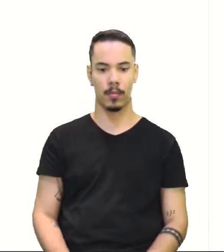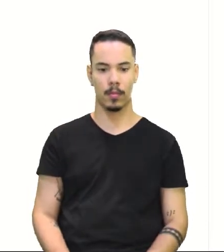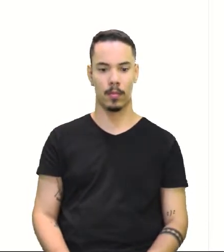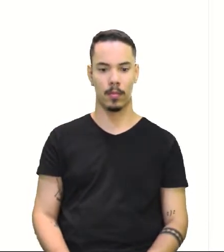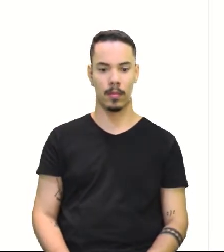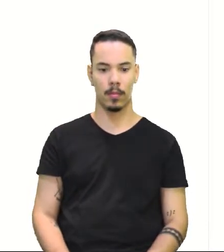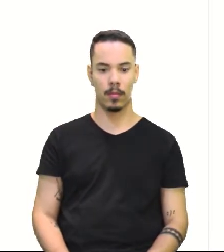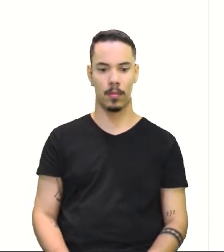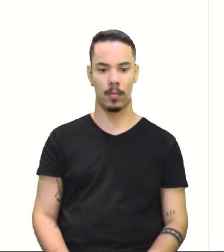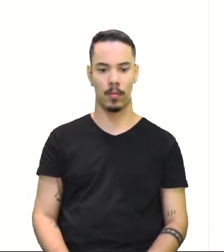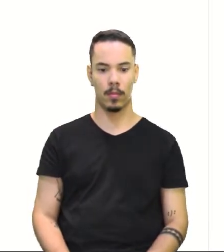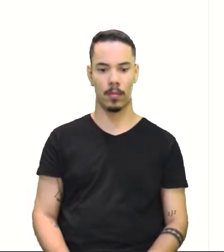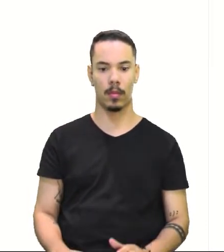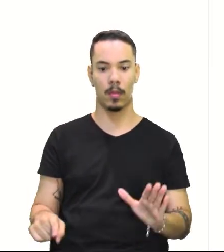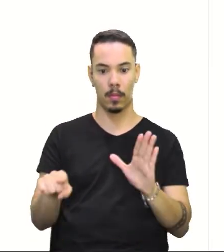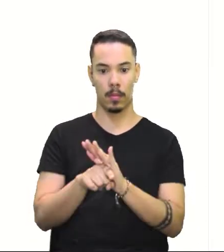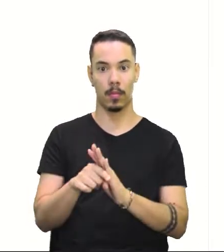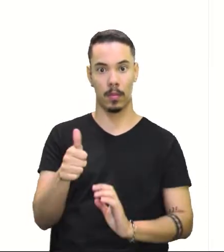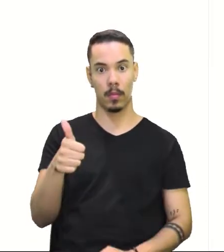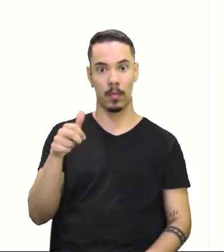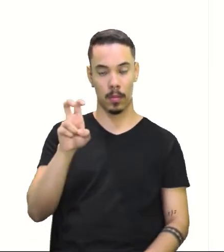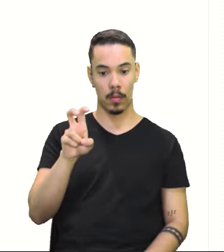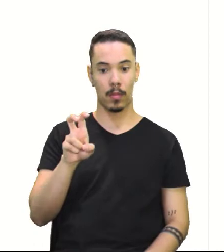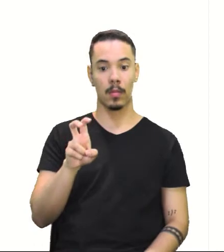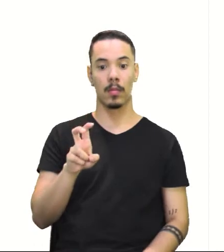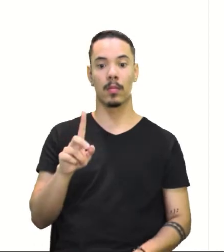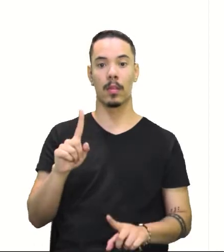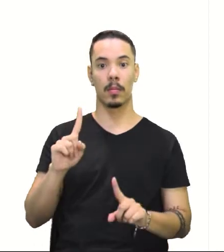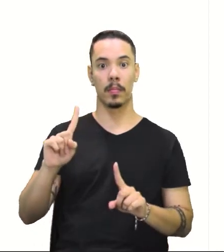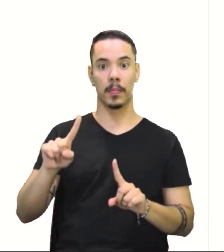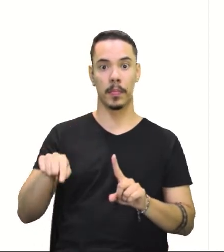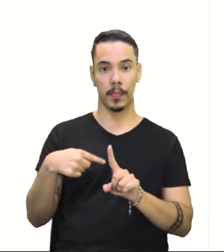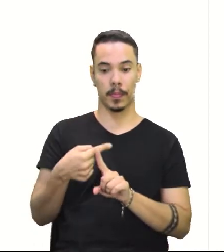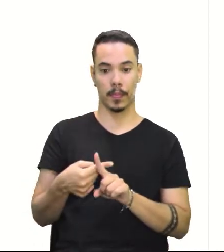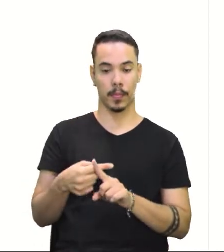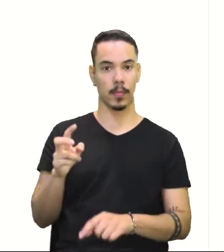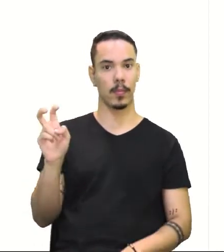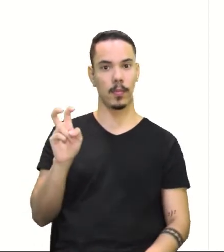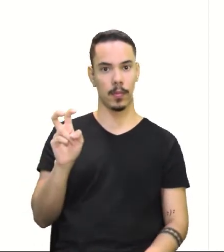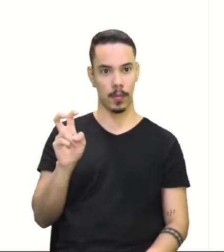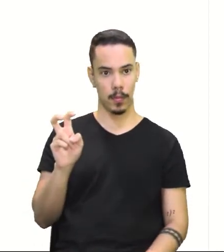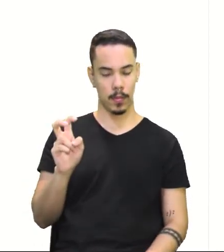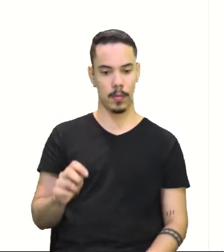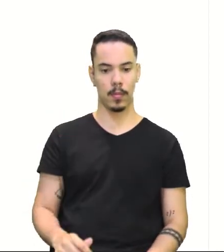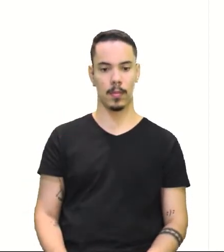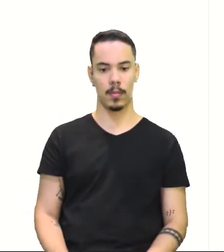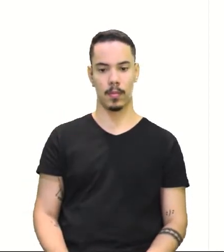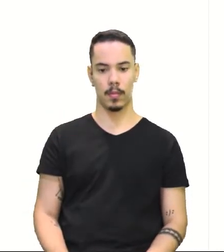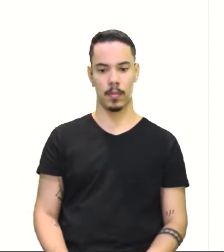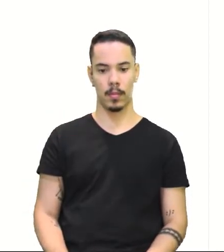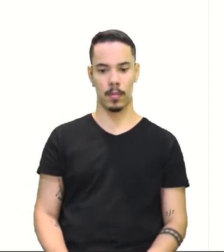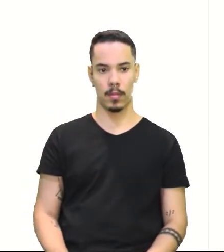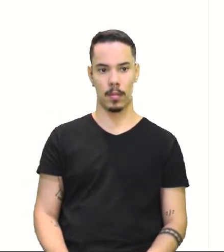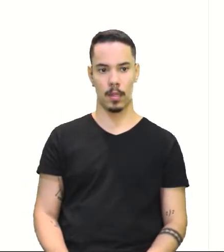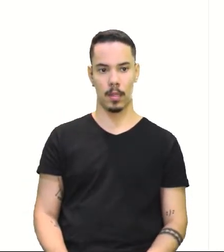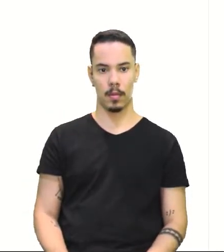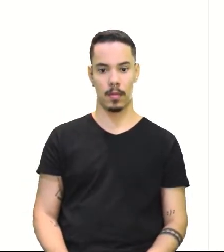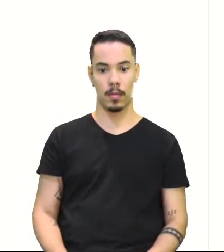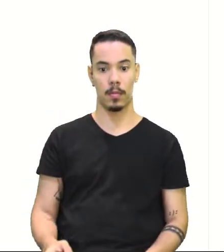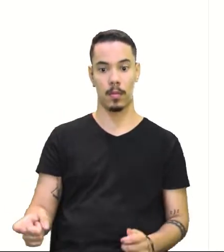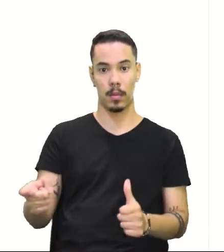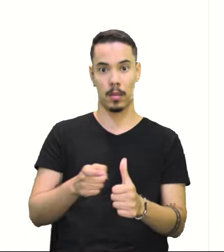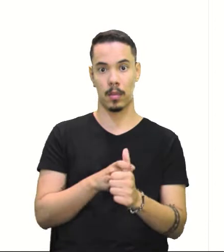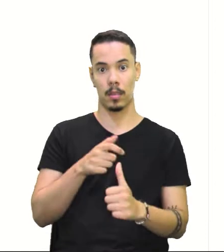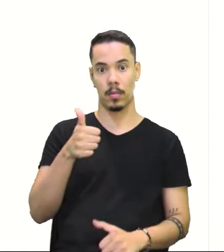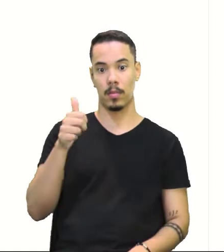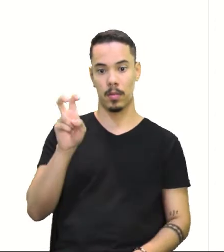3. Menos 15. 15. Agora, mais 5. Fica mais. Devo 15. Tenho